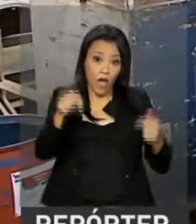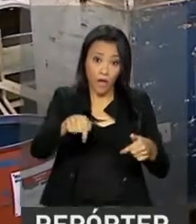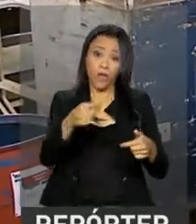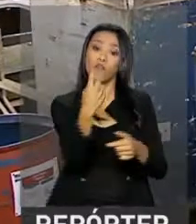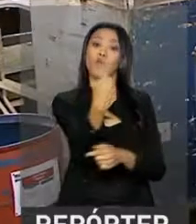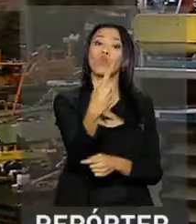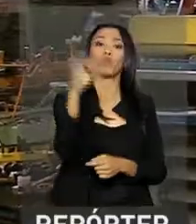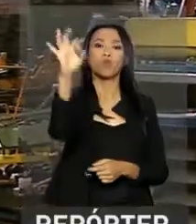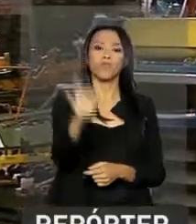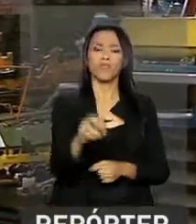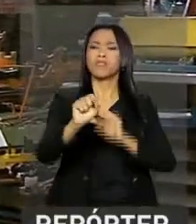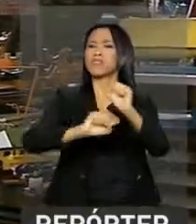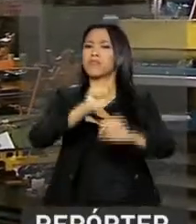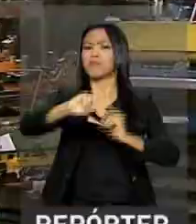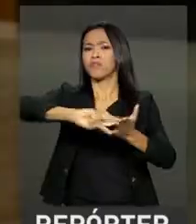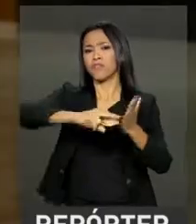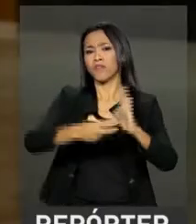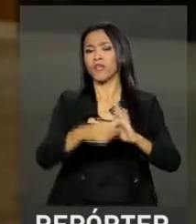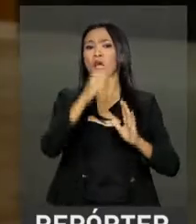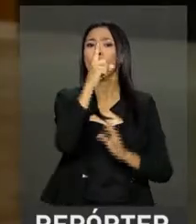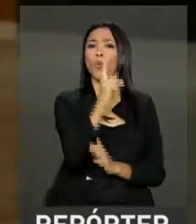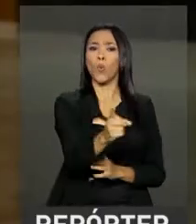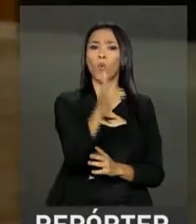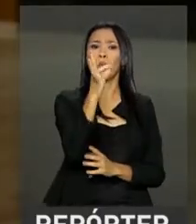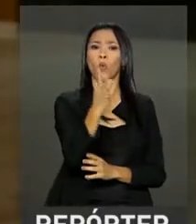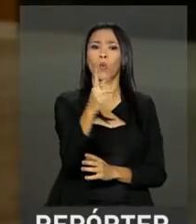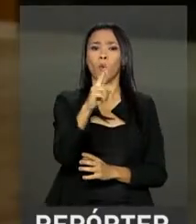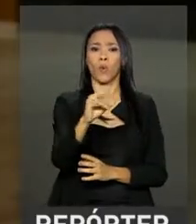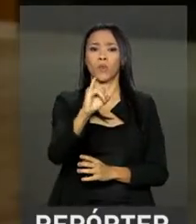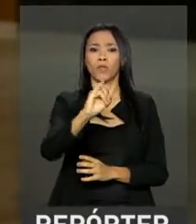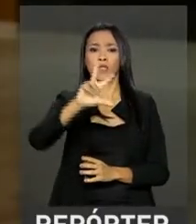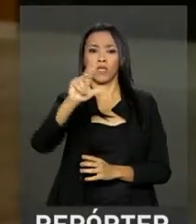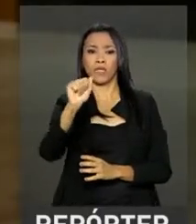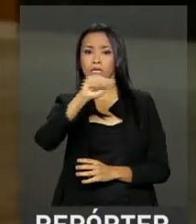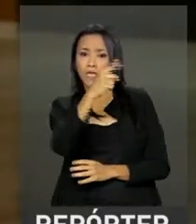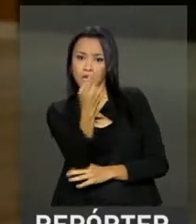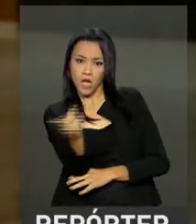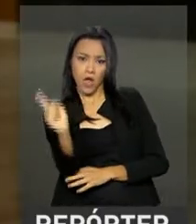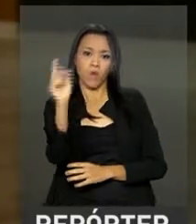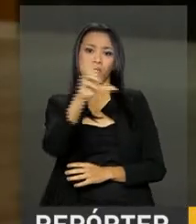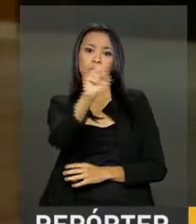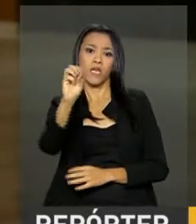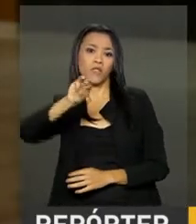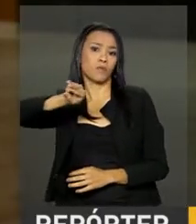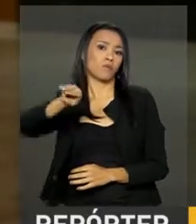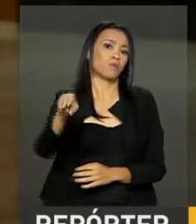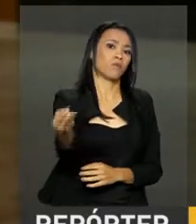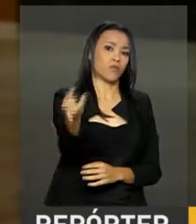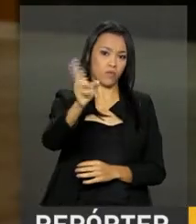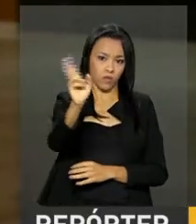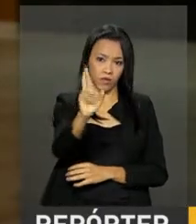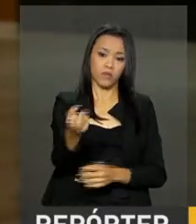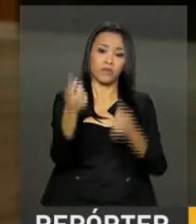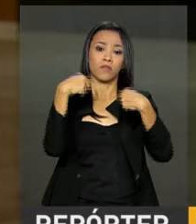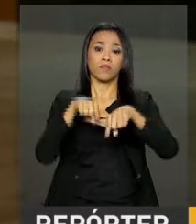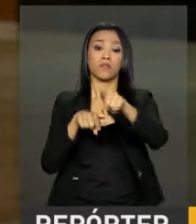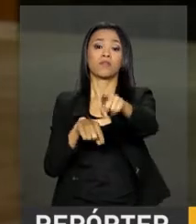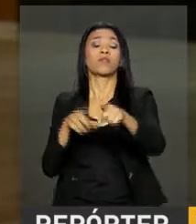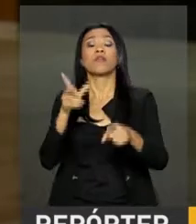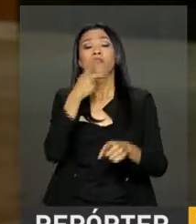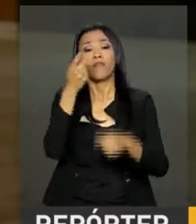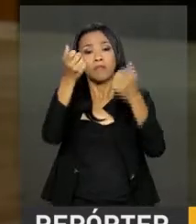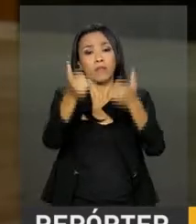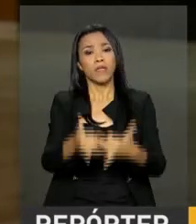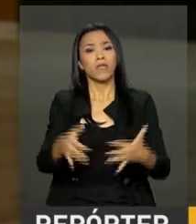a R$1,5 trilhão. Com o resultado deste primeiro trimestre, o PIB, que é o conjunto de bens, serviços e